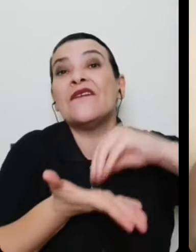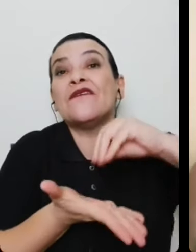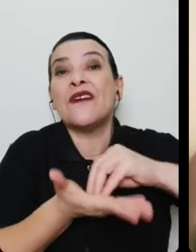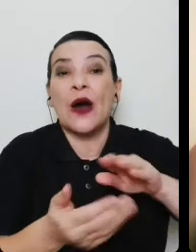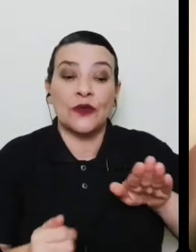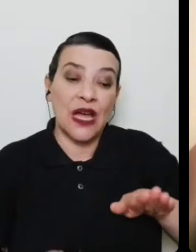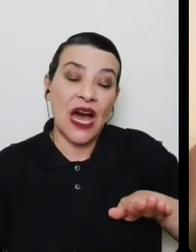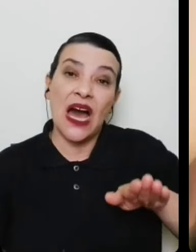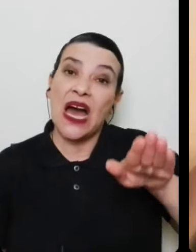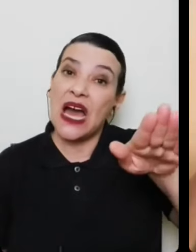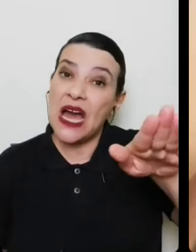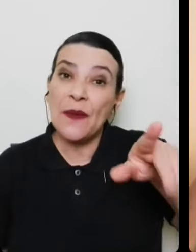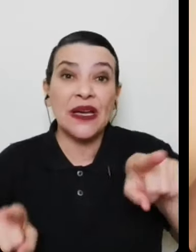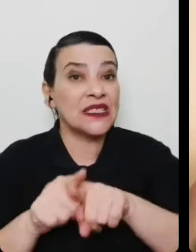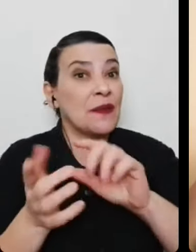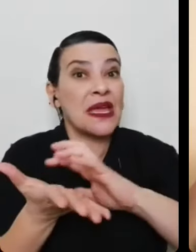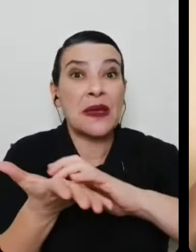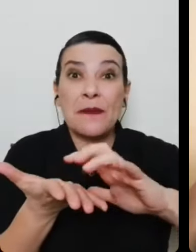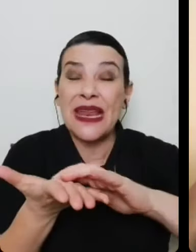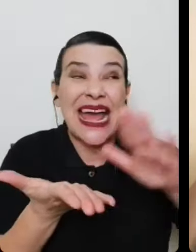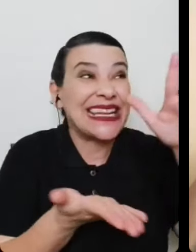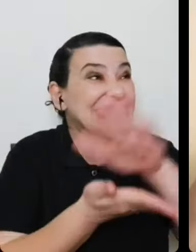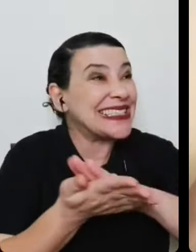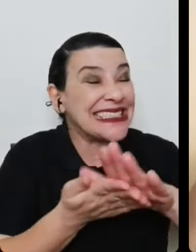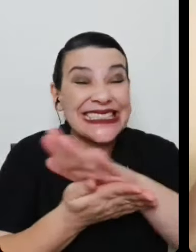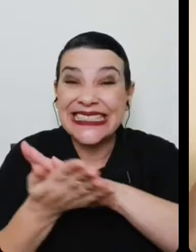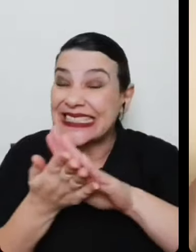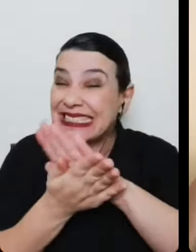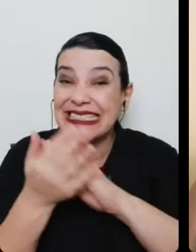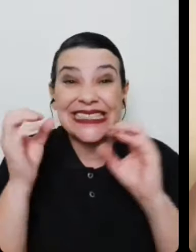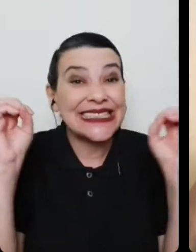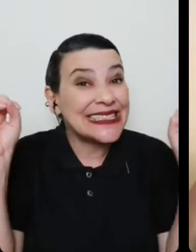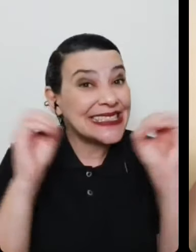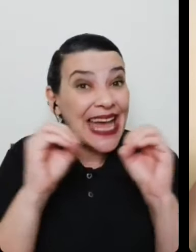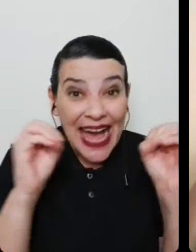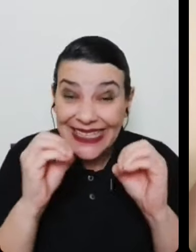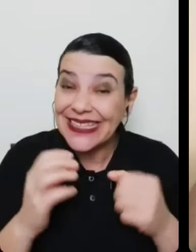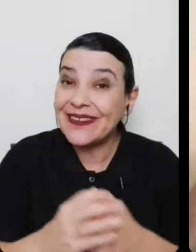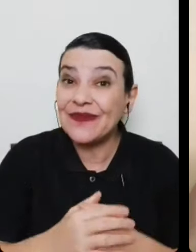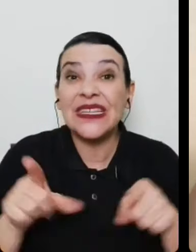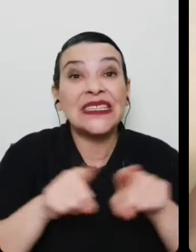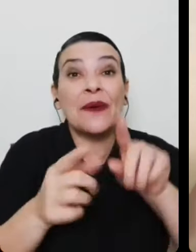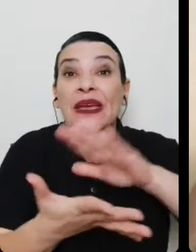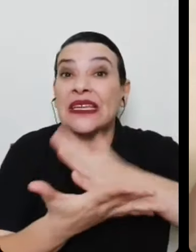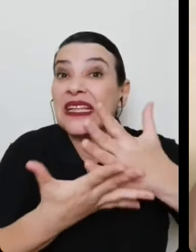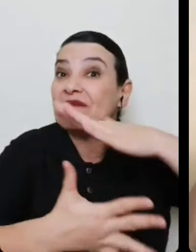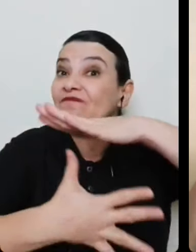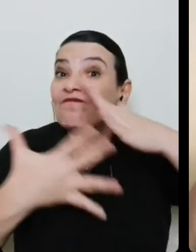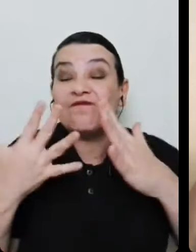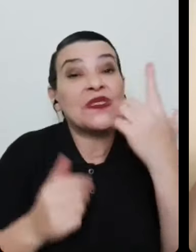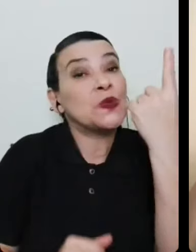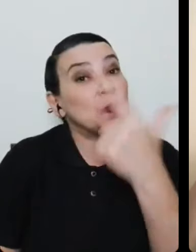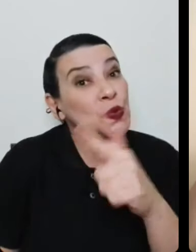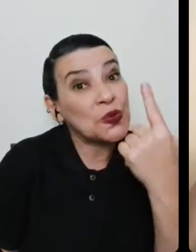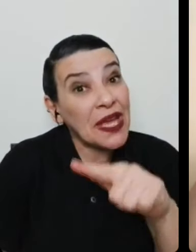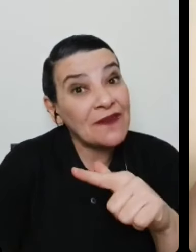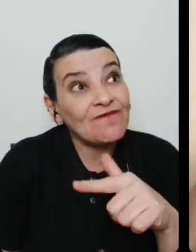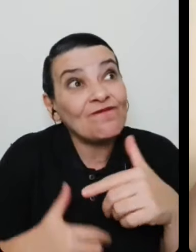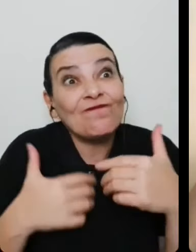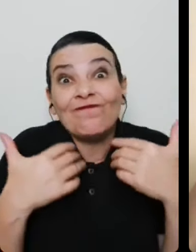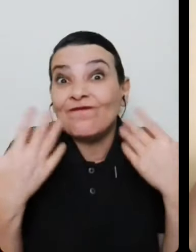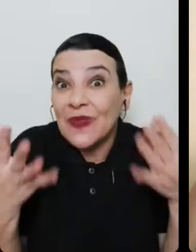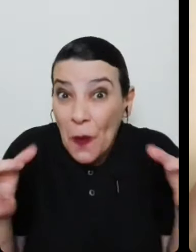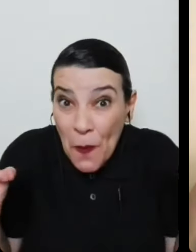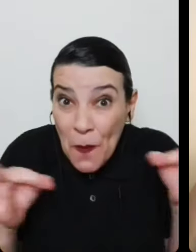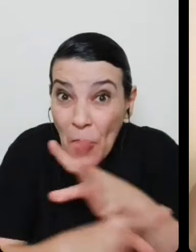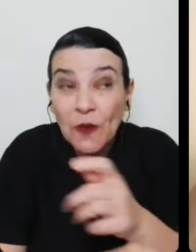não temos braille em lugar nenhum, nós não temos intérprete de Libras, então nós não estamos